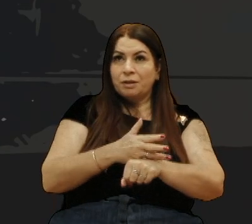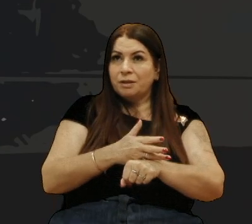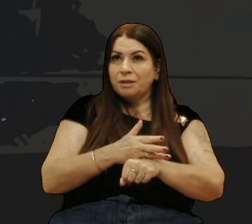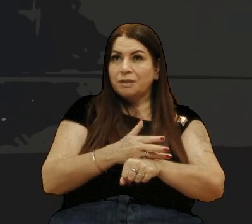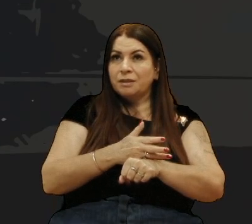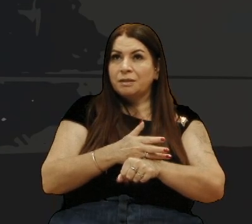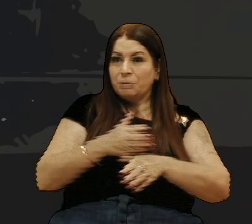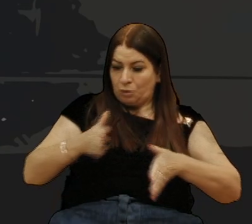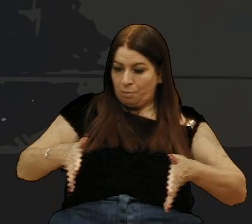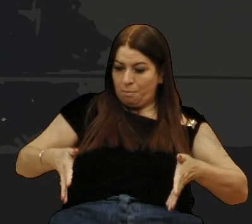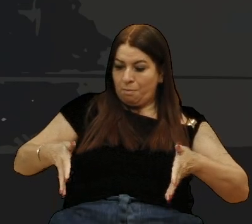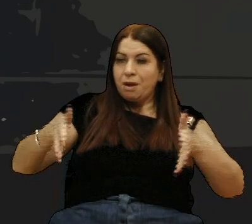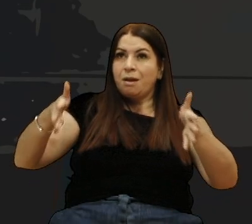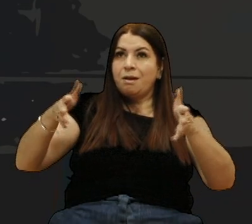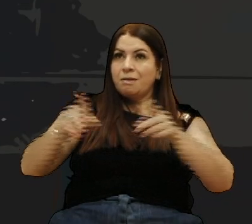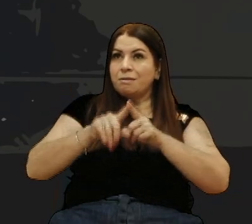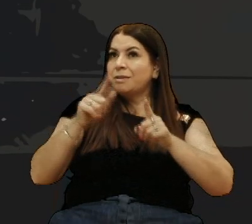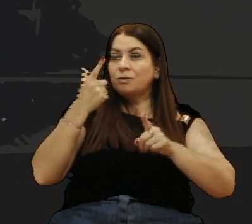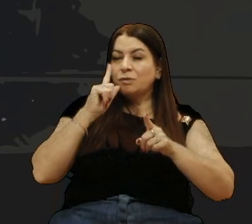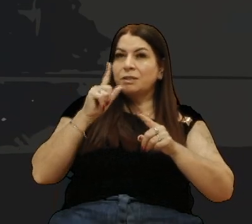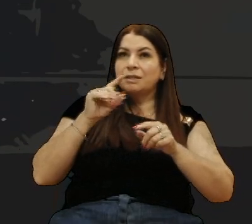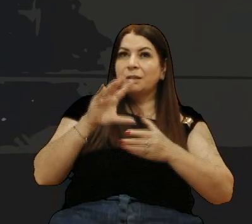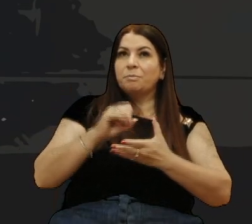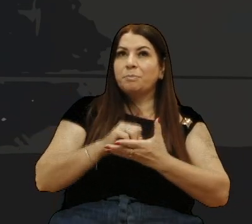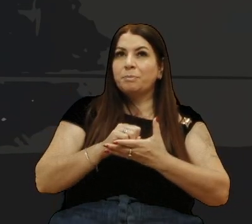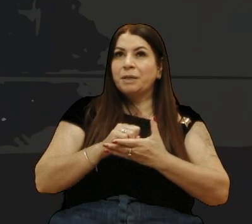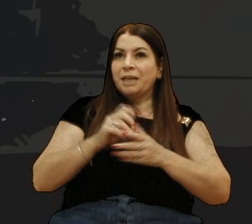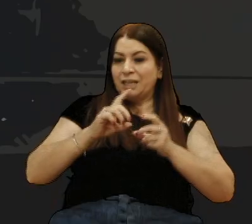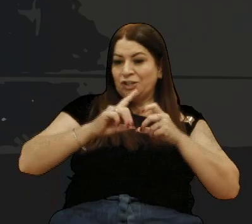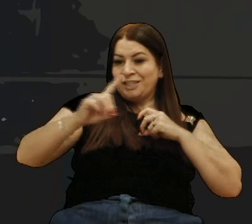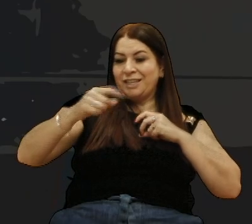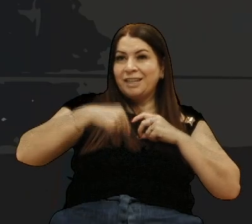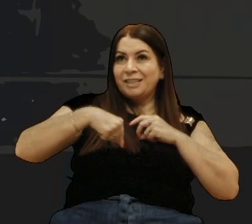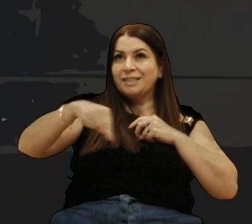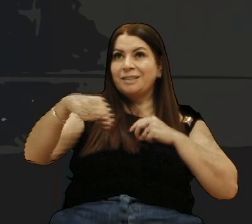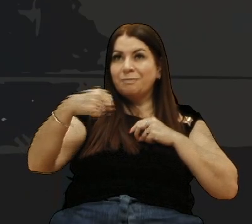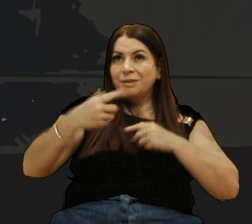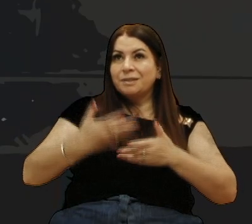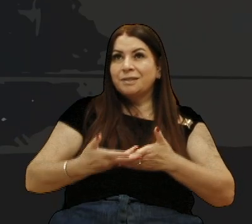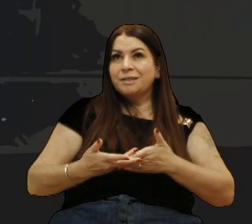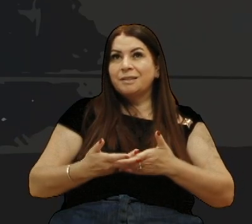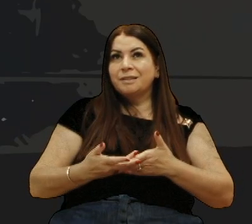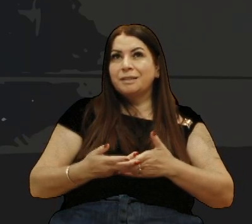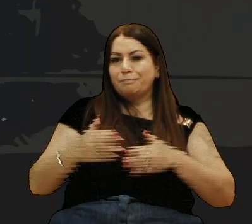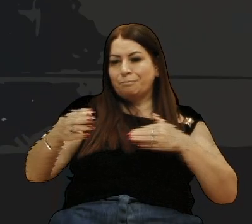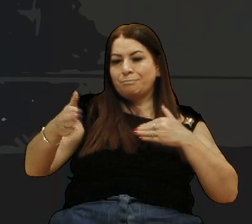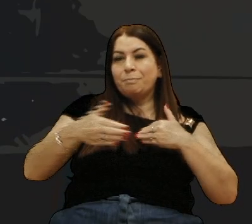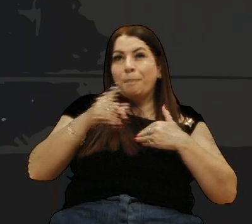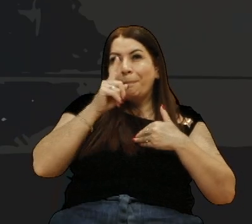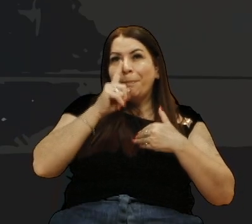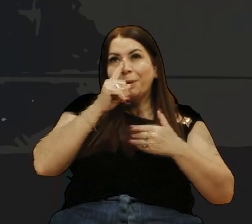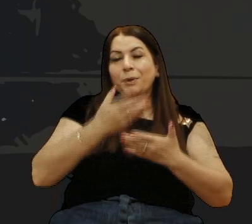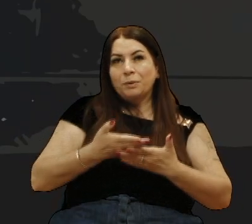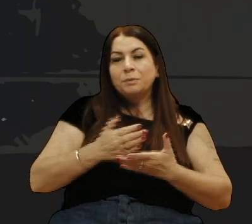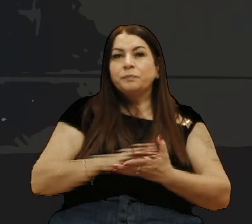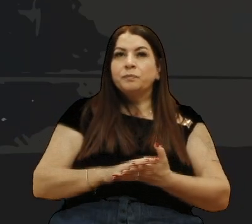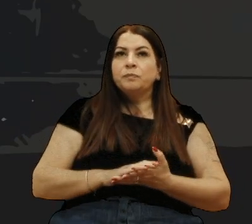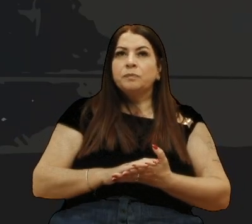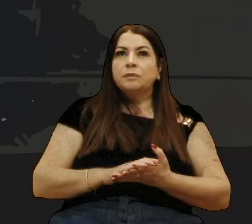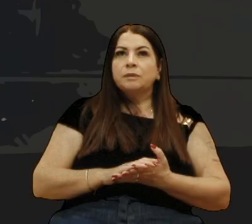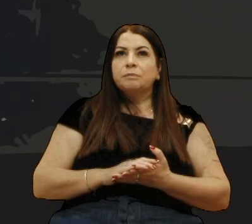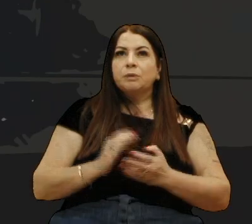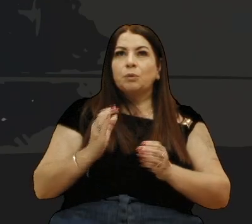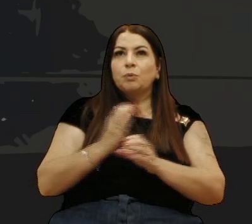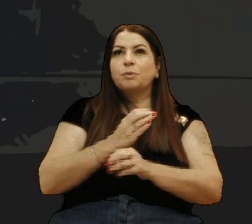uma barra antes, ela não consegue pegar a distância necessária e é muito perigoso. Então, para concluir,